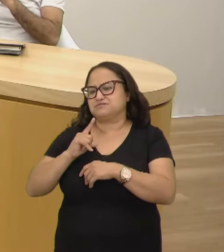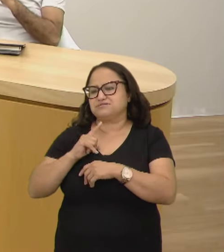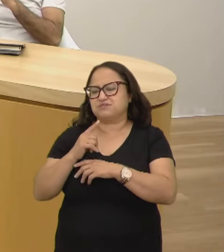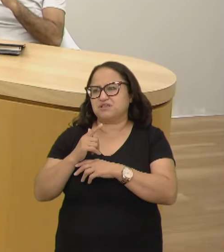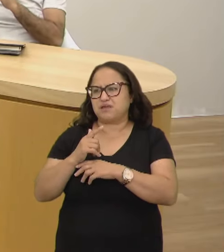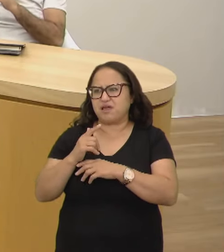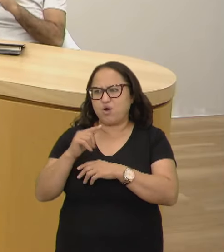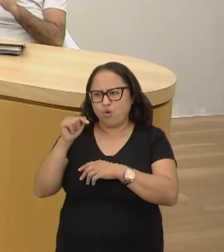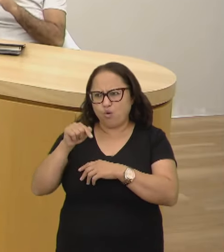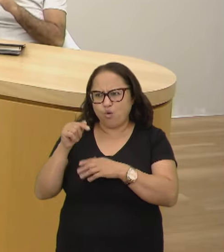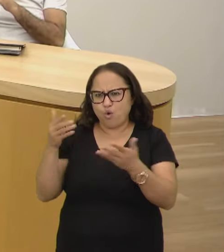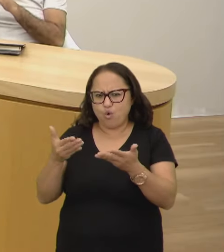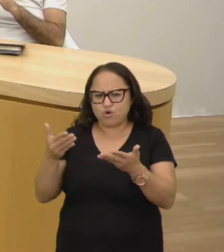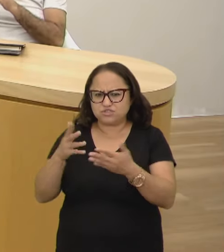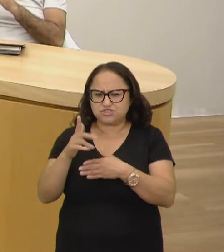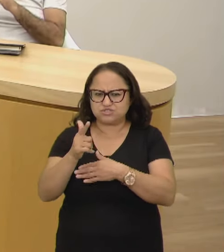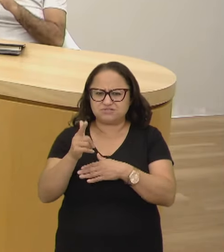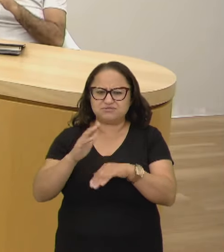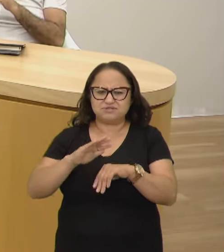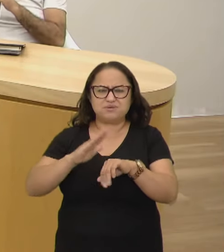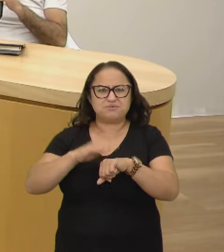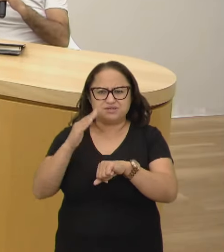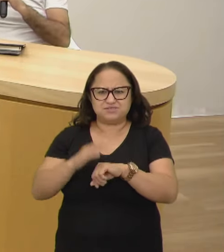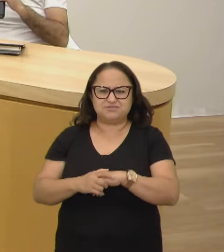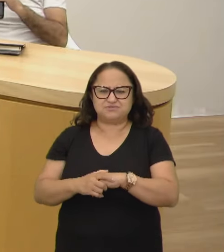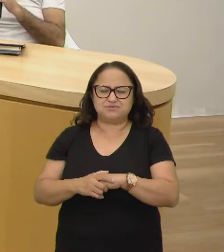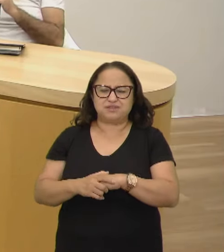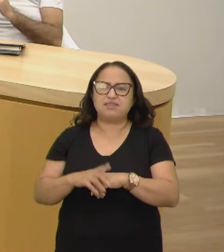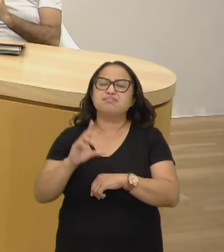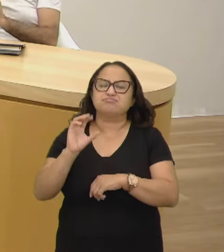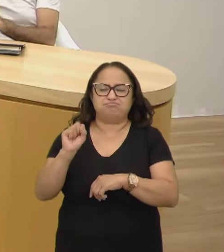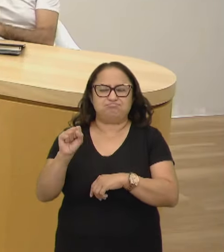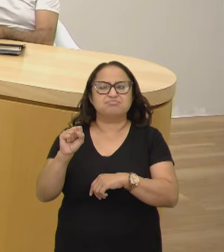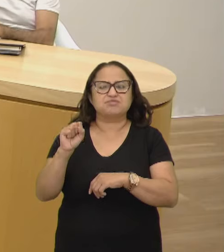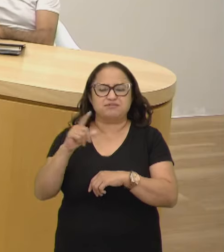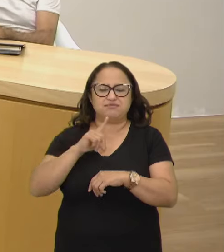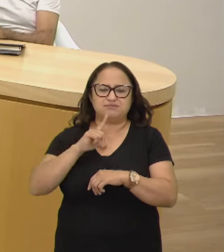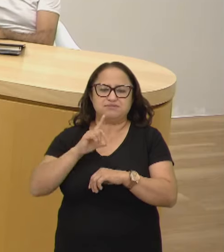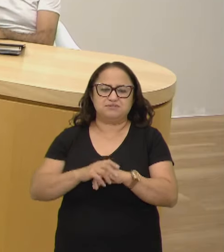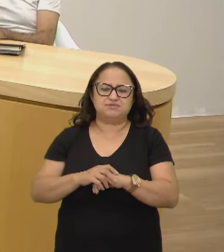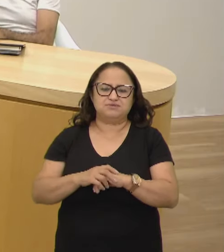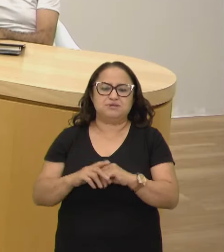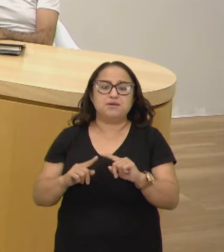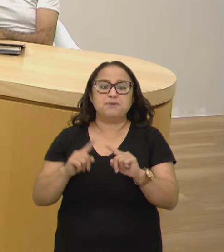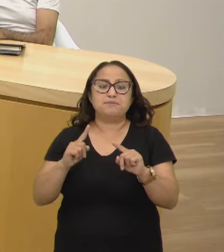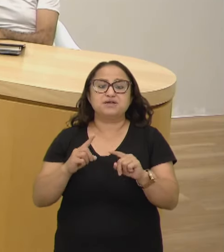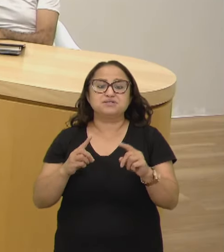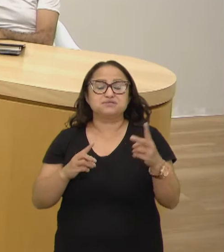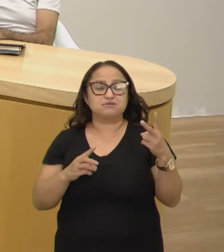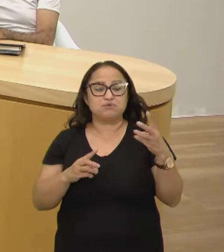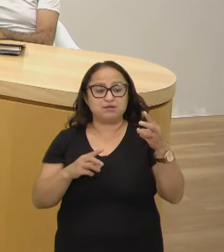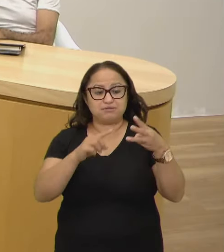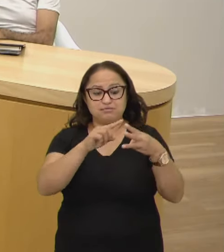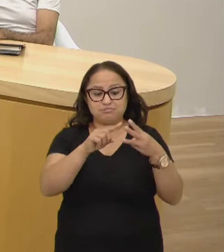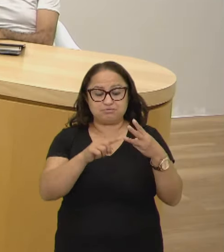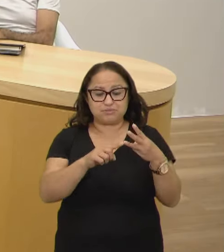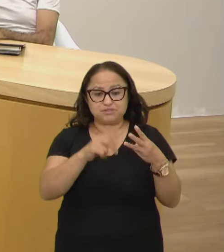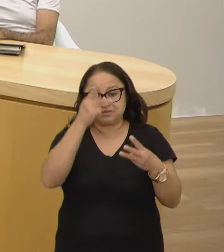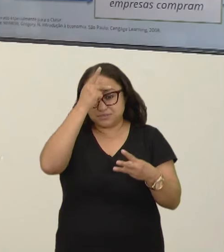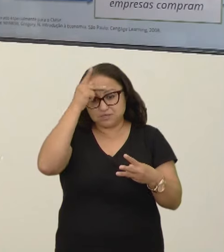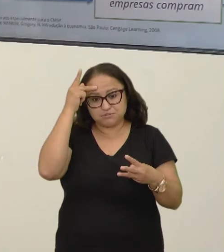mais hoje, não. Né? Só que, tá bem mais raro. Mas vamos supor que tem uma terceira pessoa aqui.